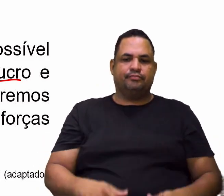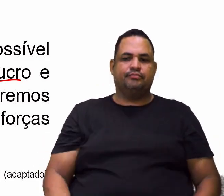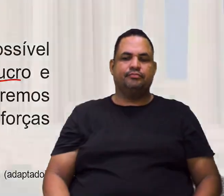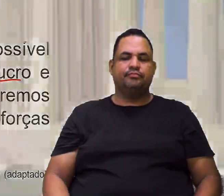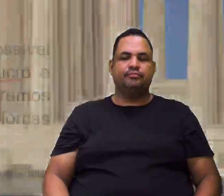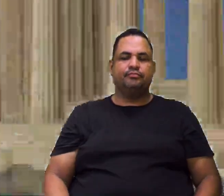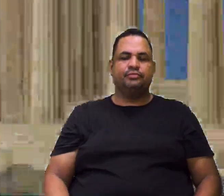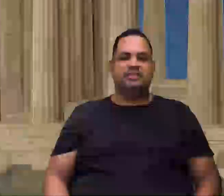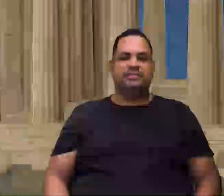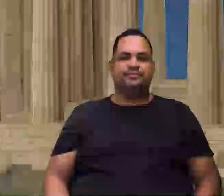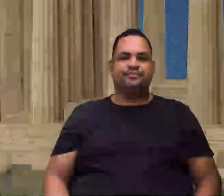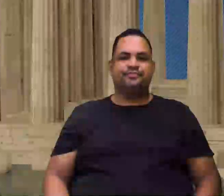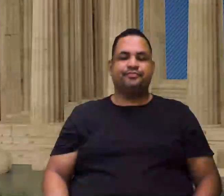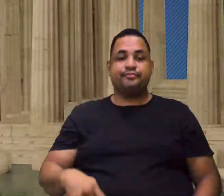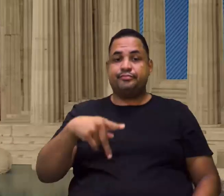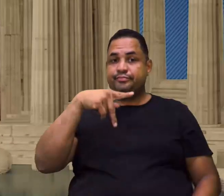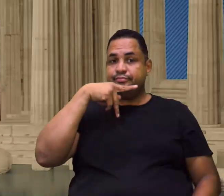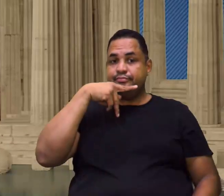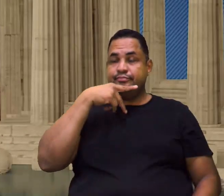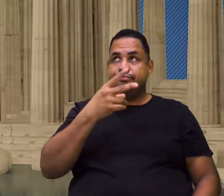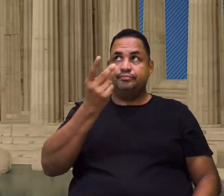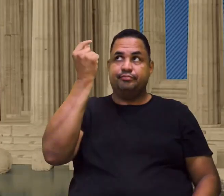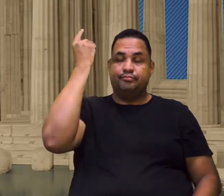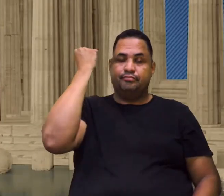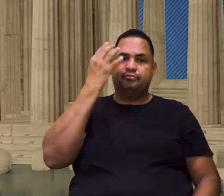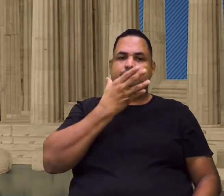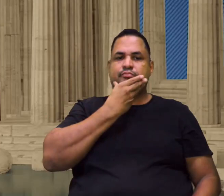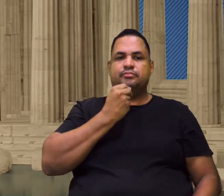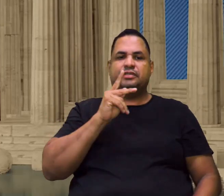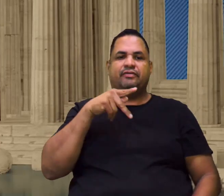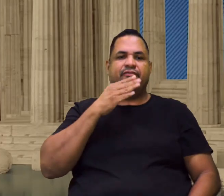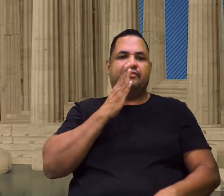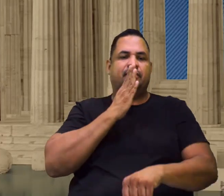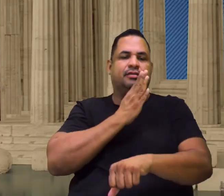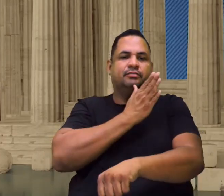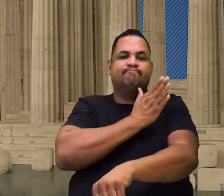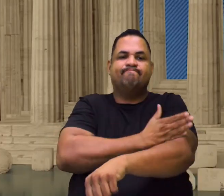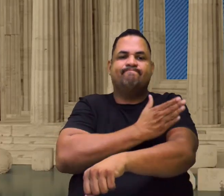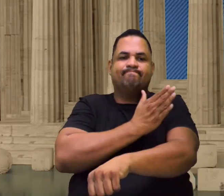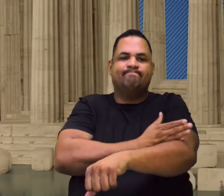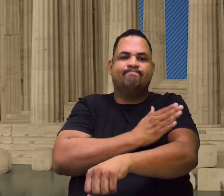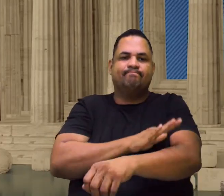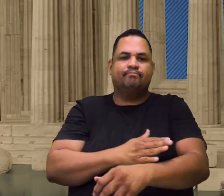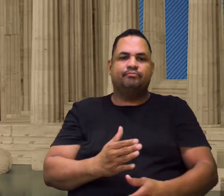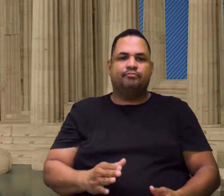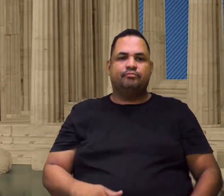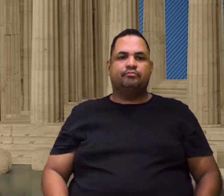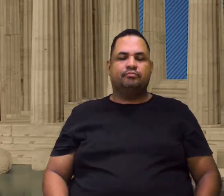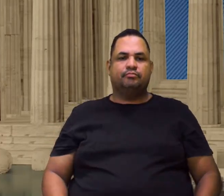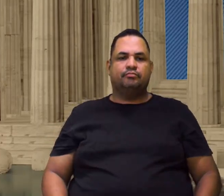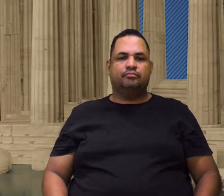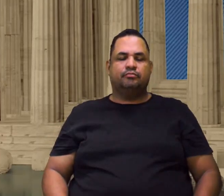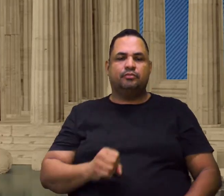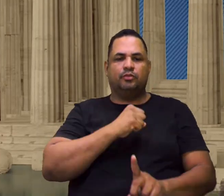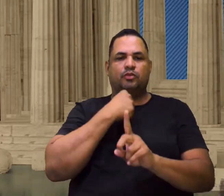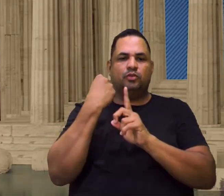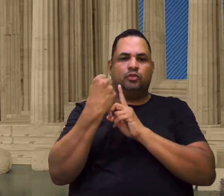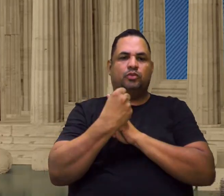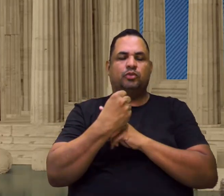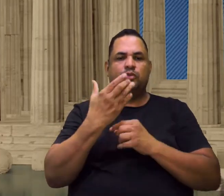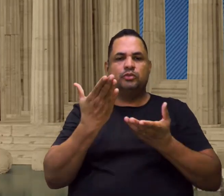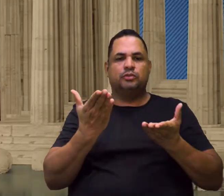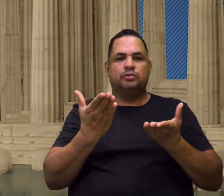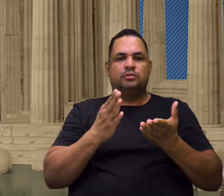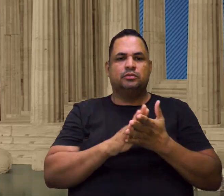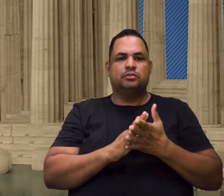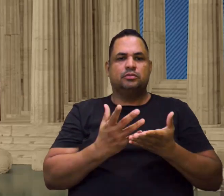só, Platão já dizia lá na Idade Antiga, Platão diz, ó, uma justiça, uma sociedade que rege